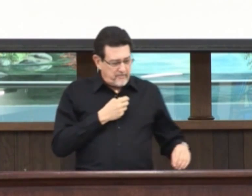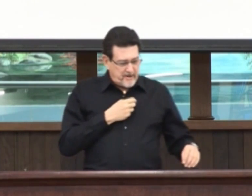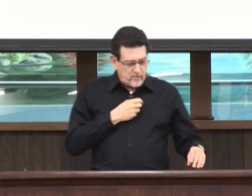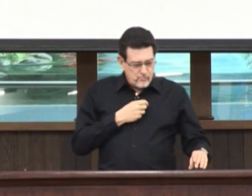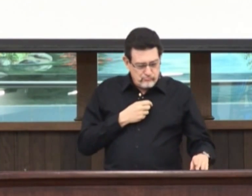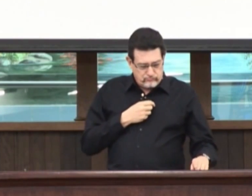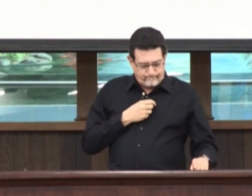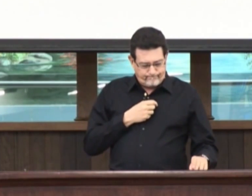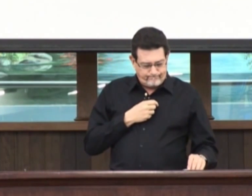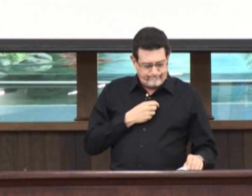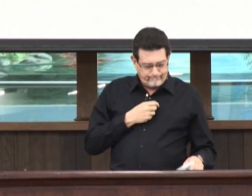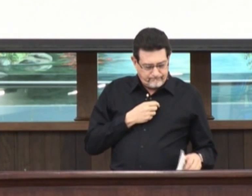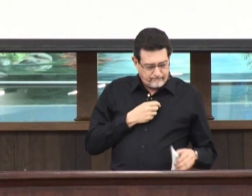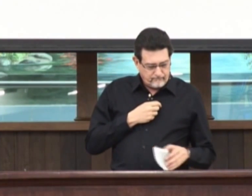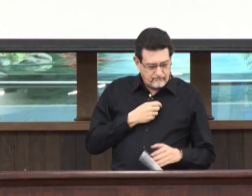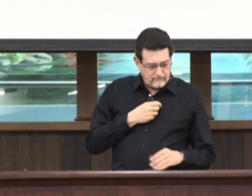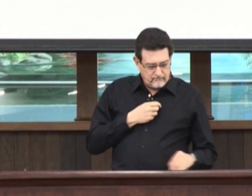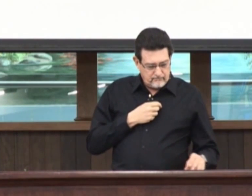Efésios capítulo 1.